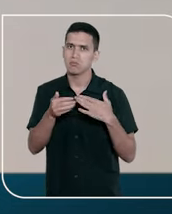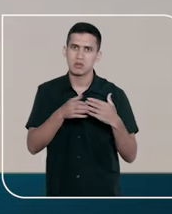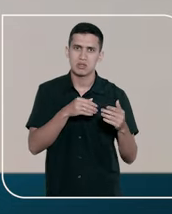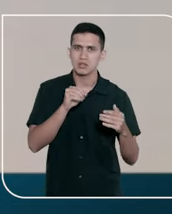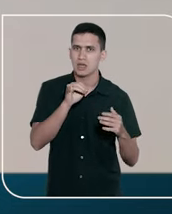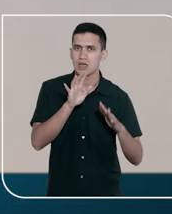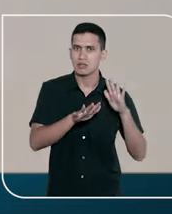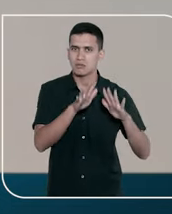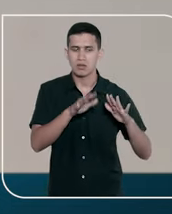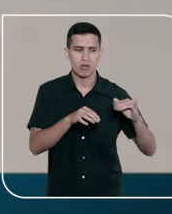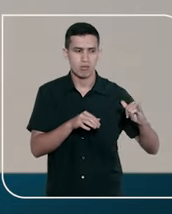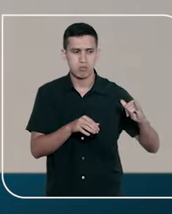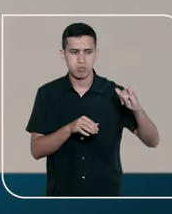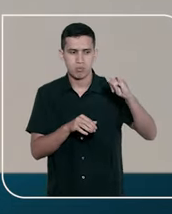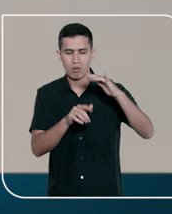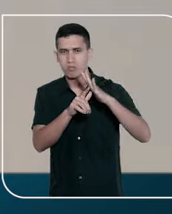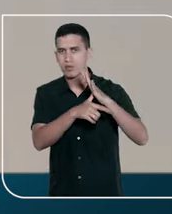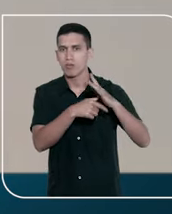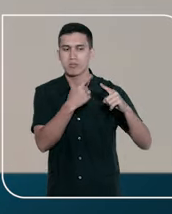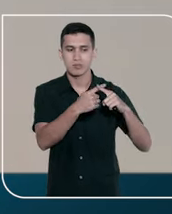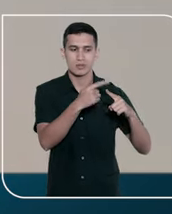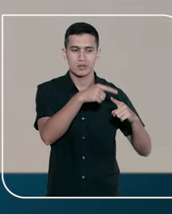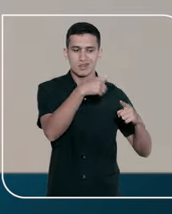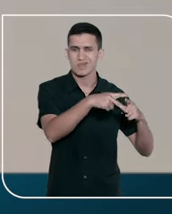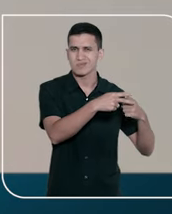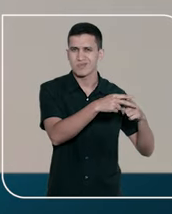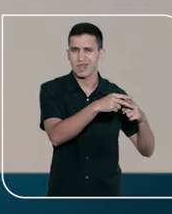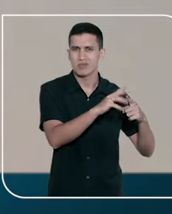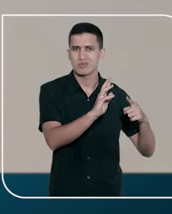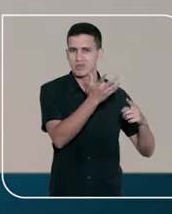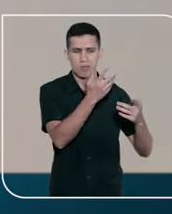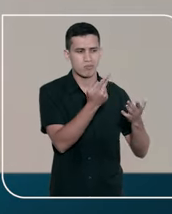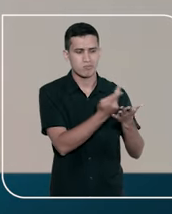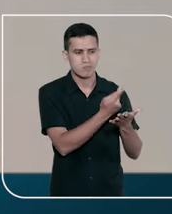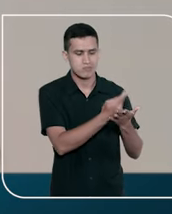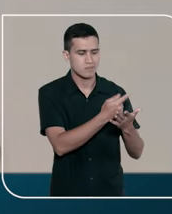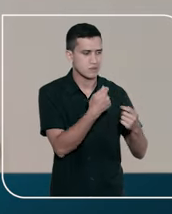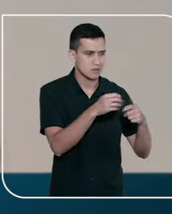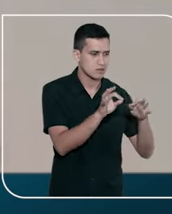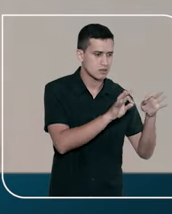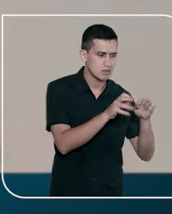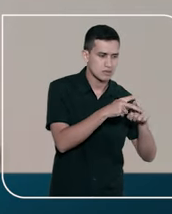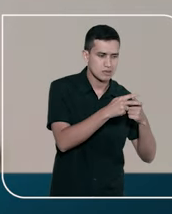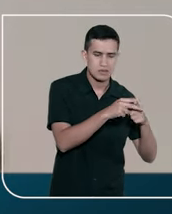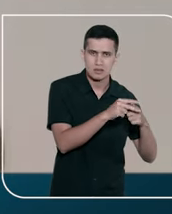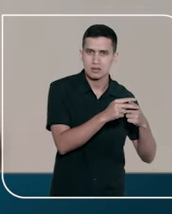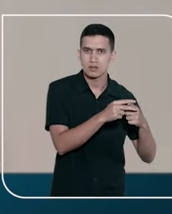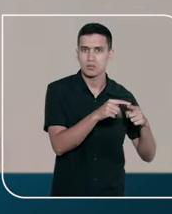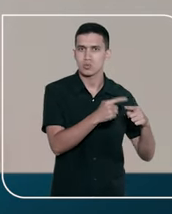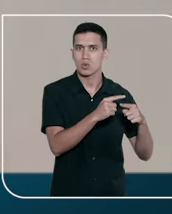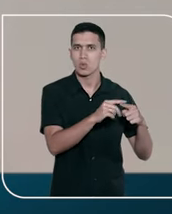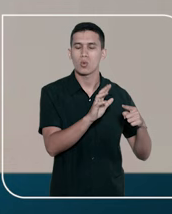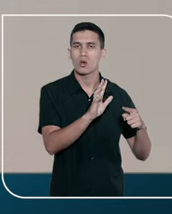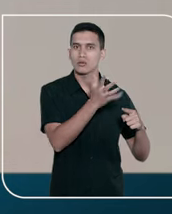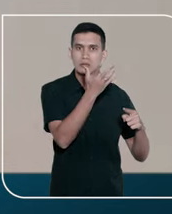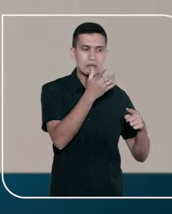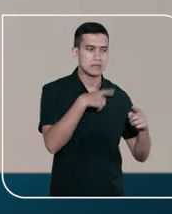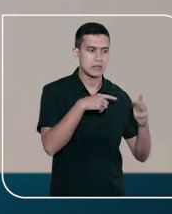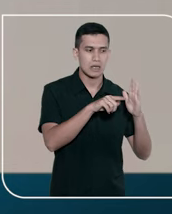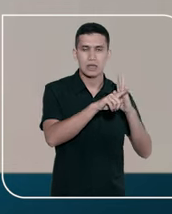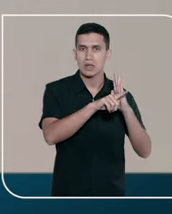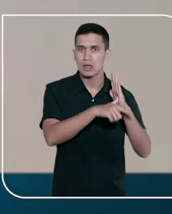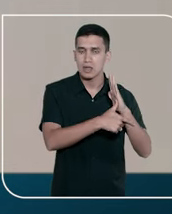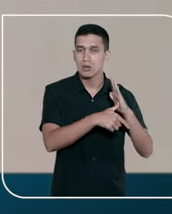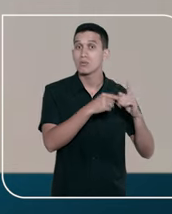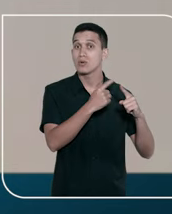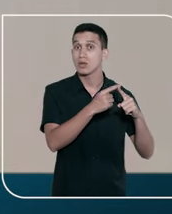Bruno colocou, de um problema mecânico. Porque quando decorre de um problema mecânico, o que se preza, o que está se fazendo ao se atrasar ou cancelar